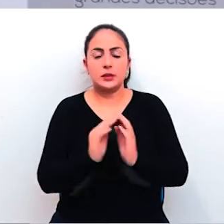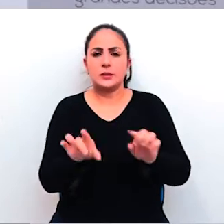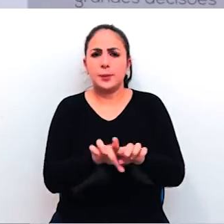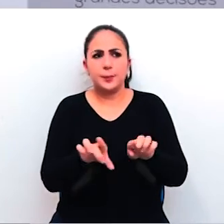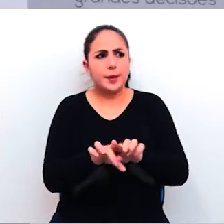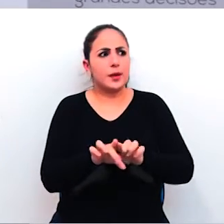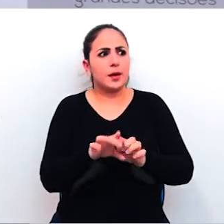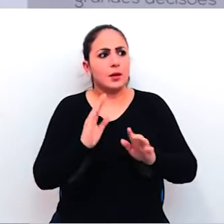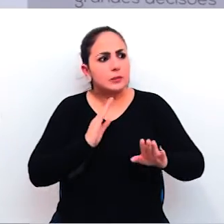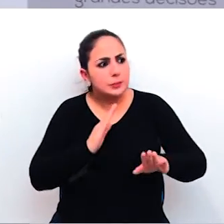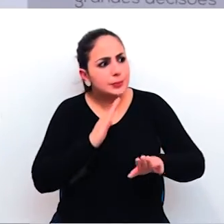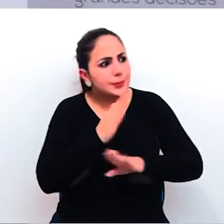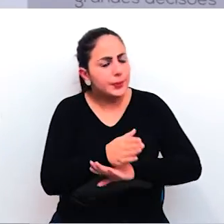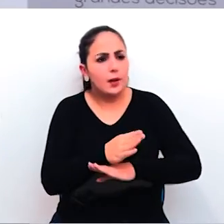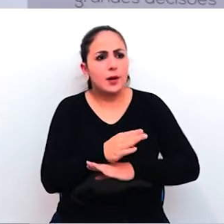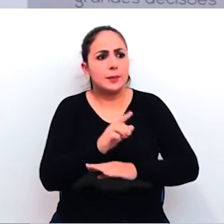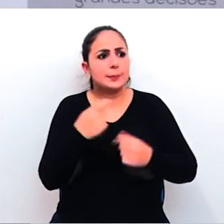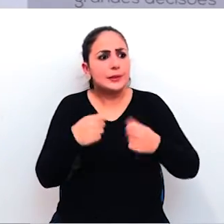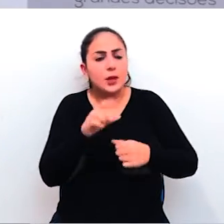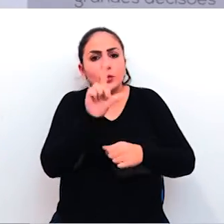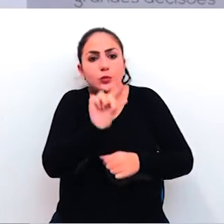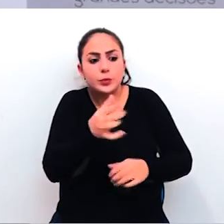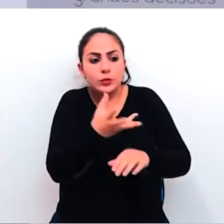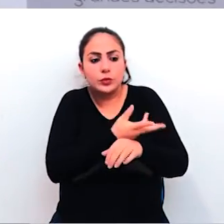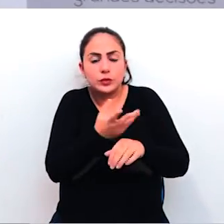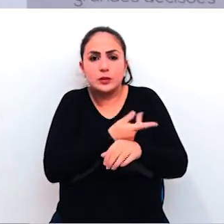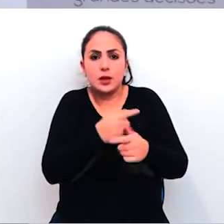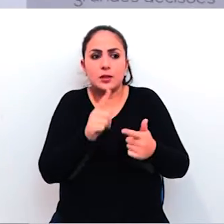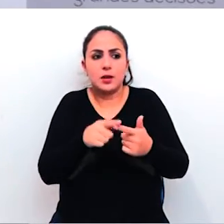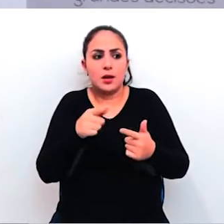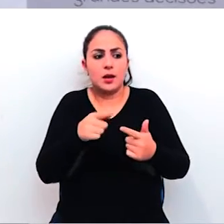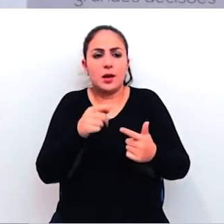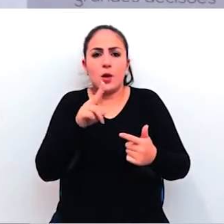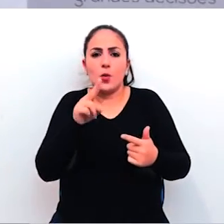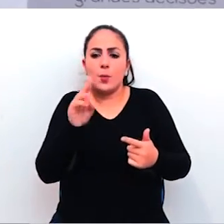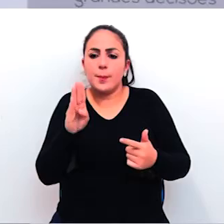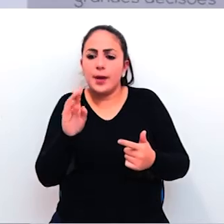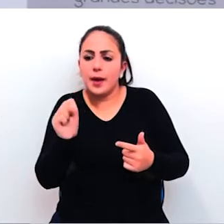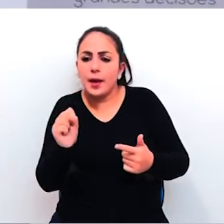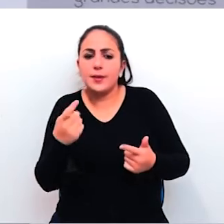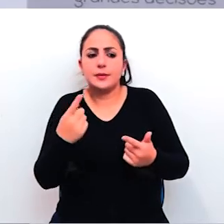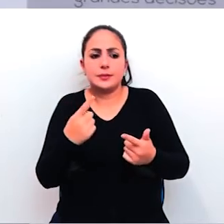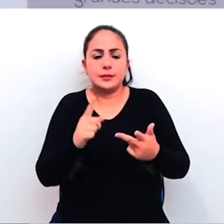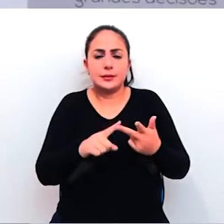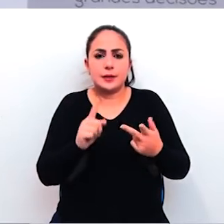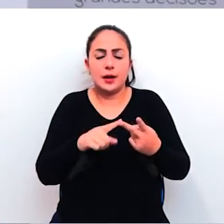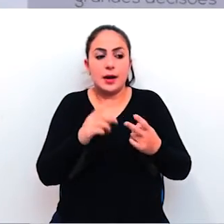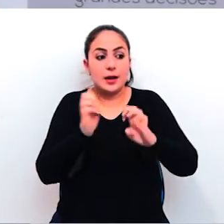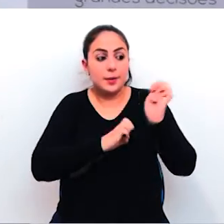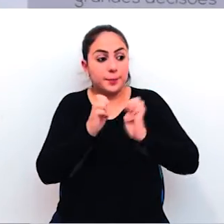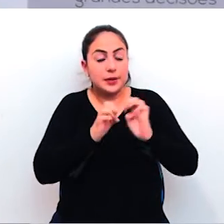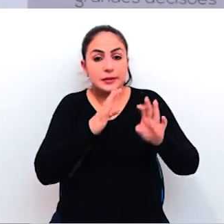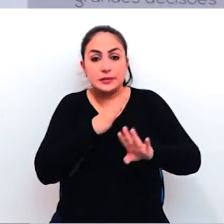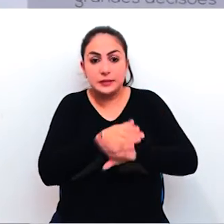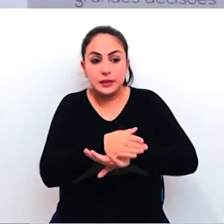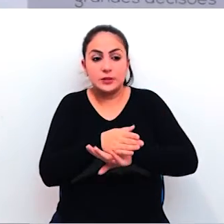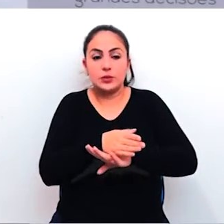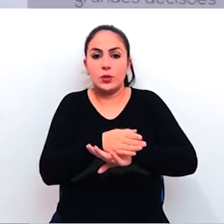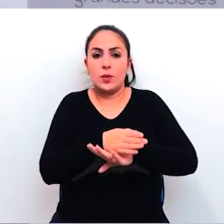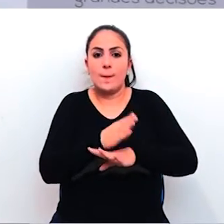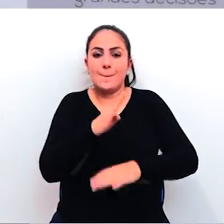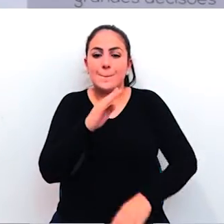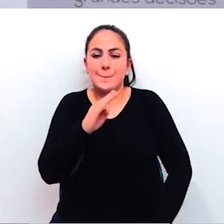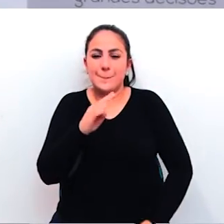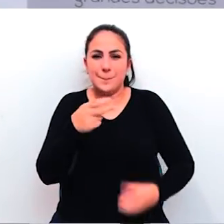atravessam para utilizar o o o saúde muitas pessoas acessando as empresas há